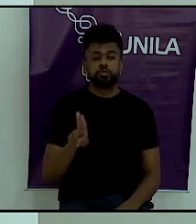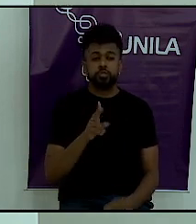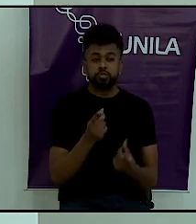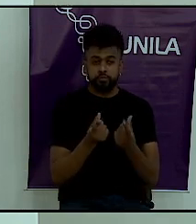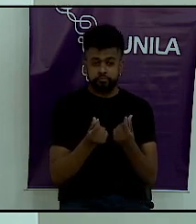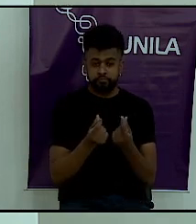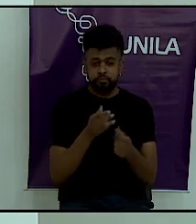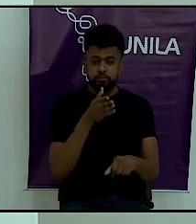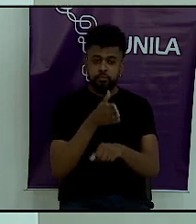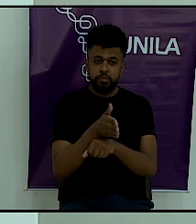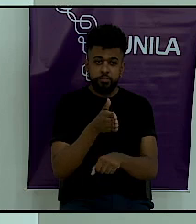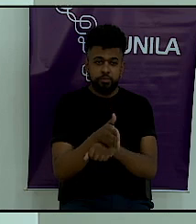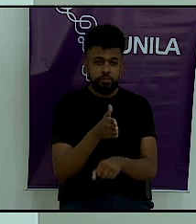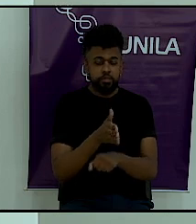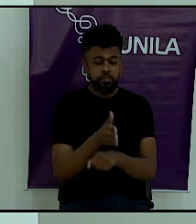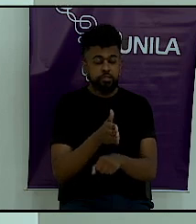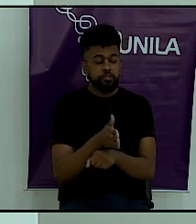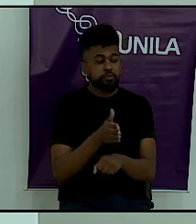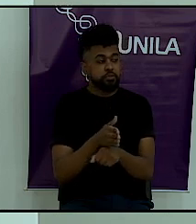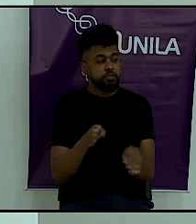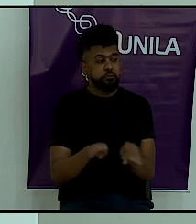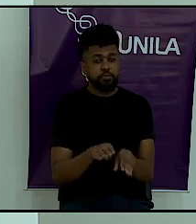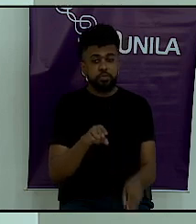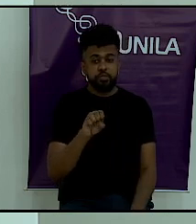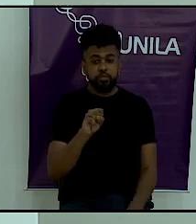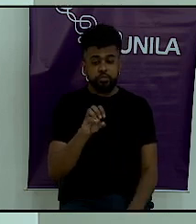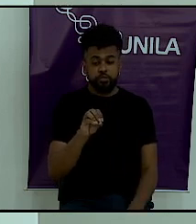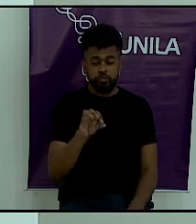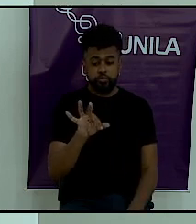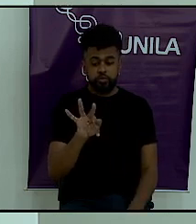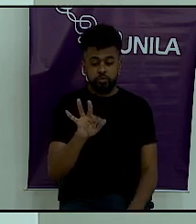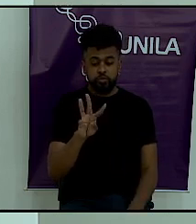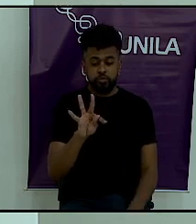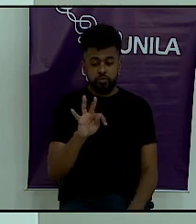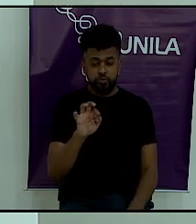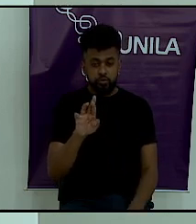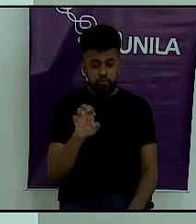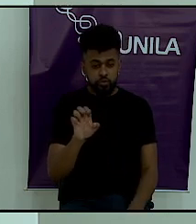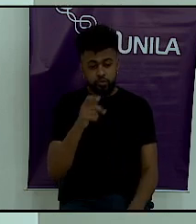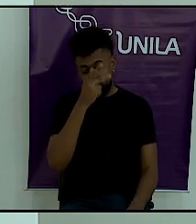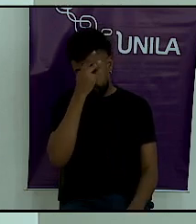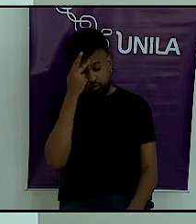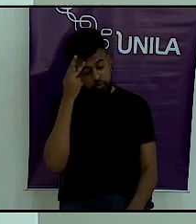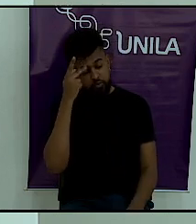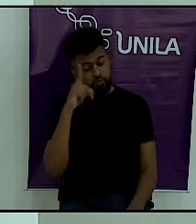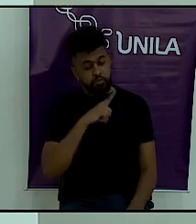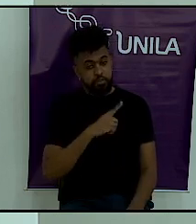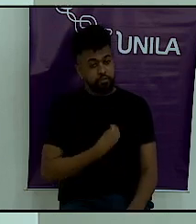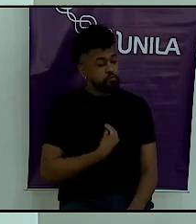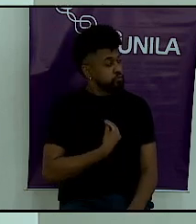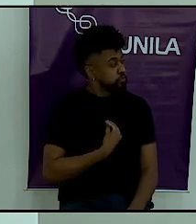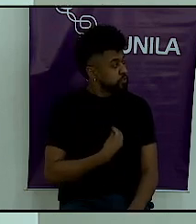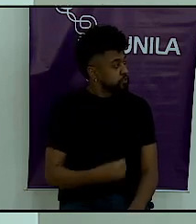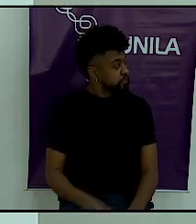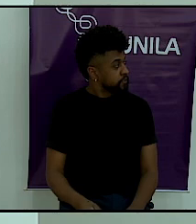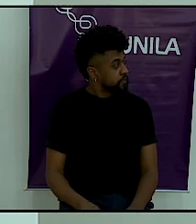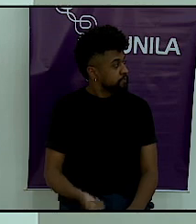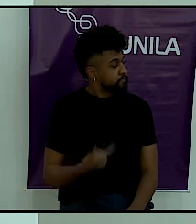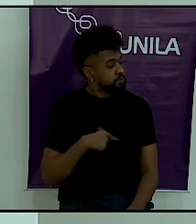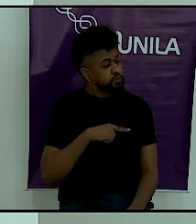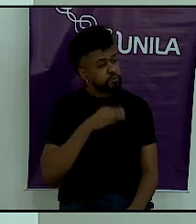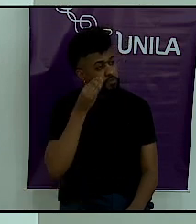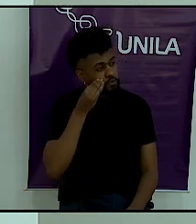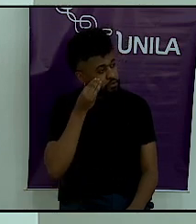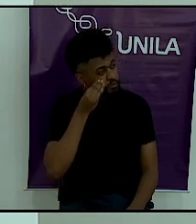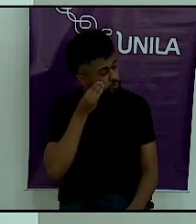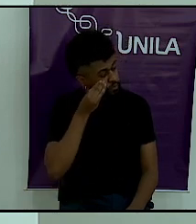participativo prioritariamente para aquisição de software e capacitação de pessoas para comporem esse núcleo, né? Eu tenho uma certa experiência,